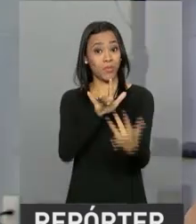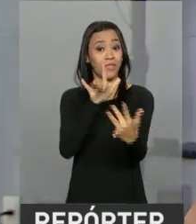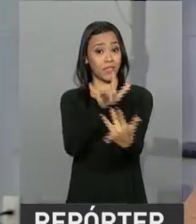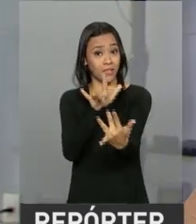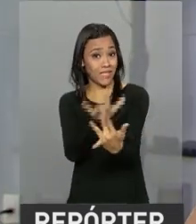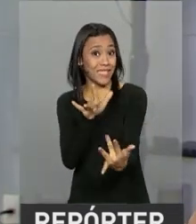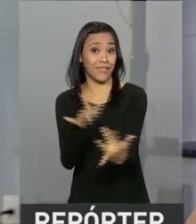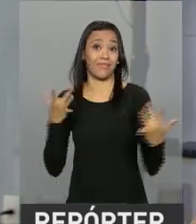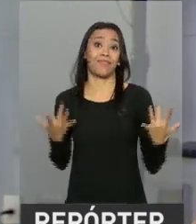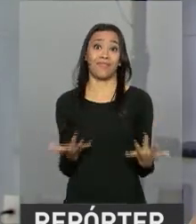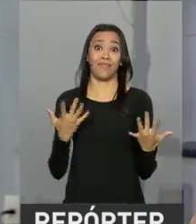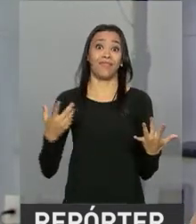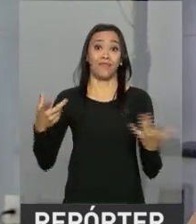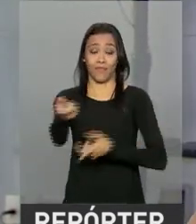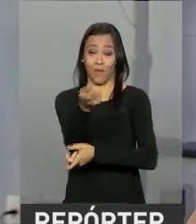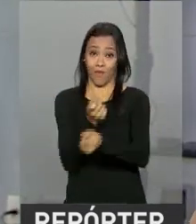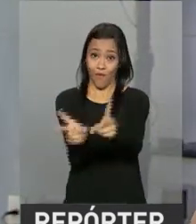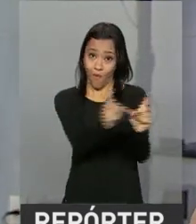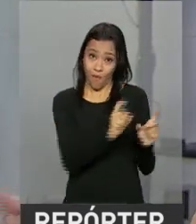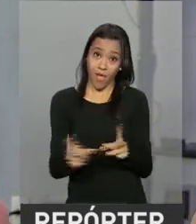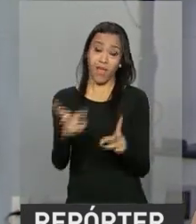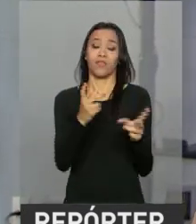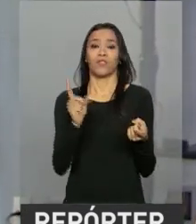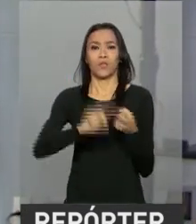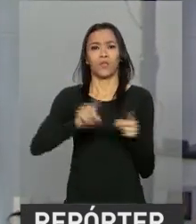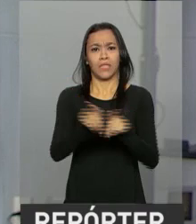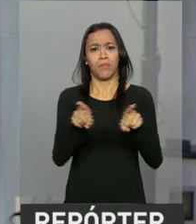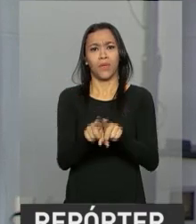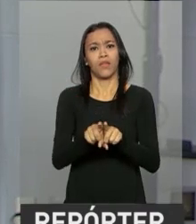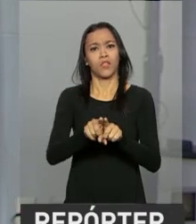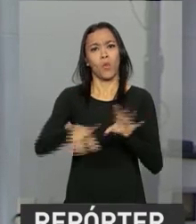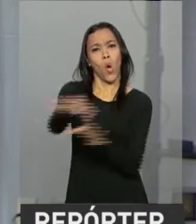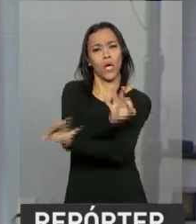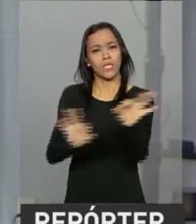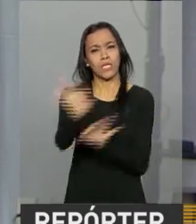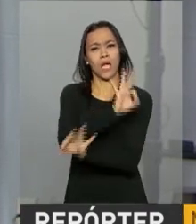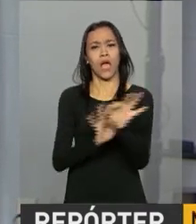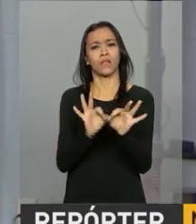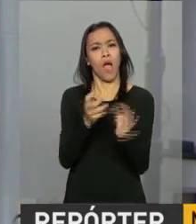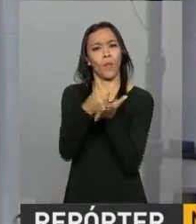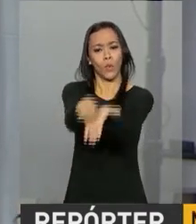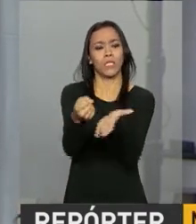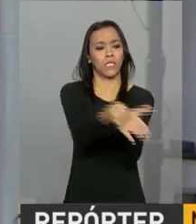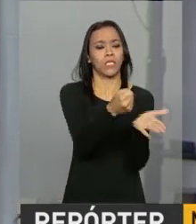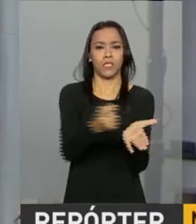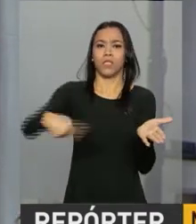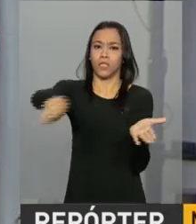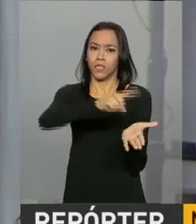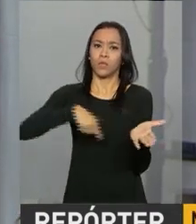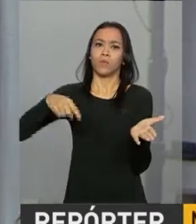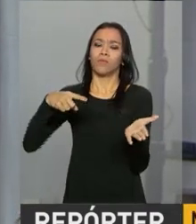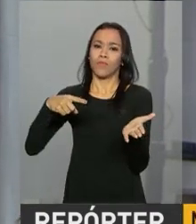produtivo da área de comércio e serviço né das nossas entidades organizadas eh apoiando e eh as